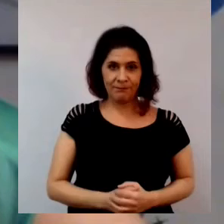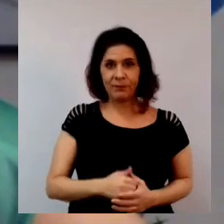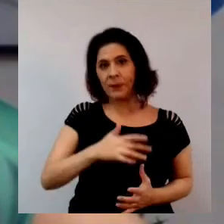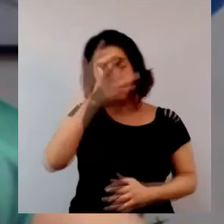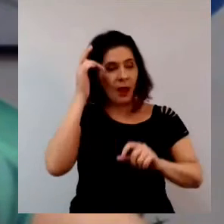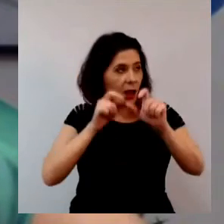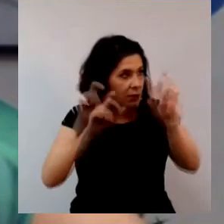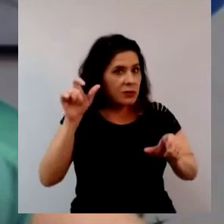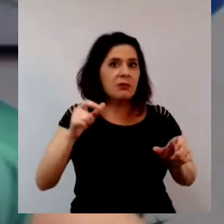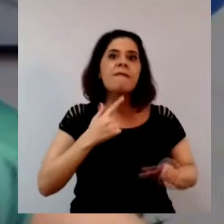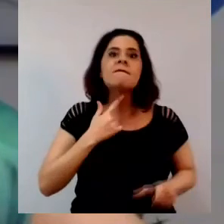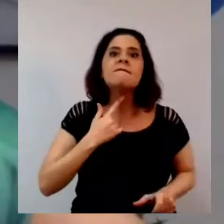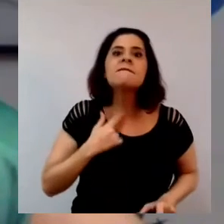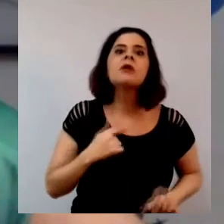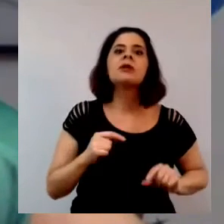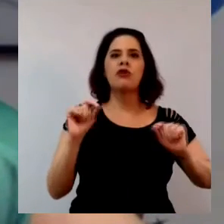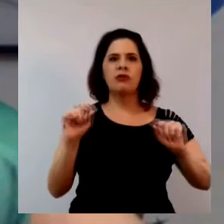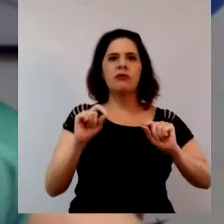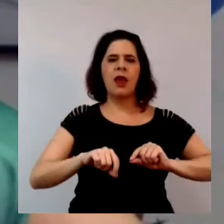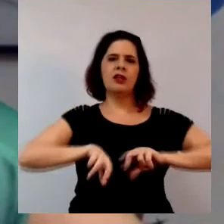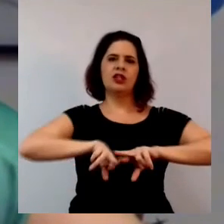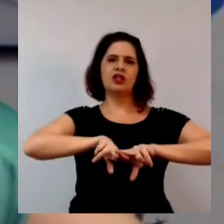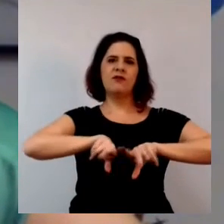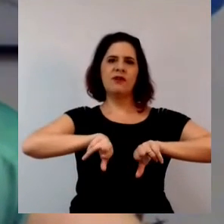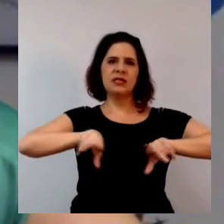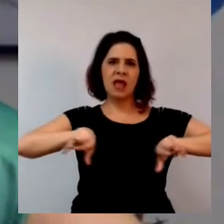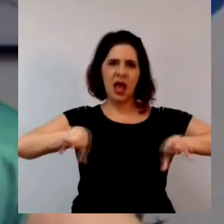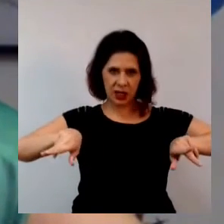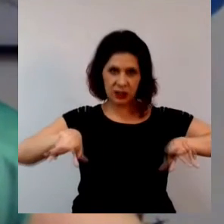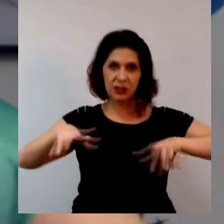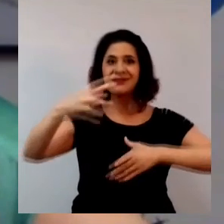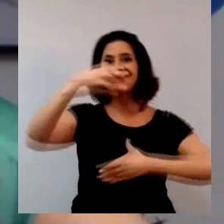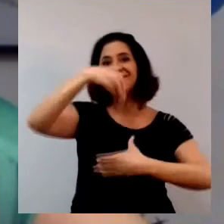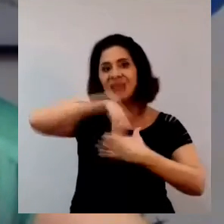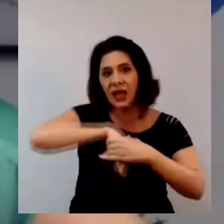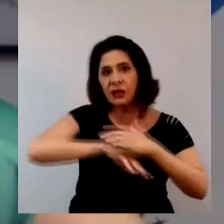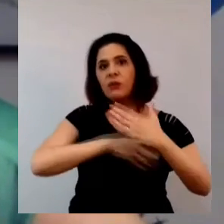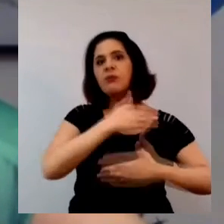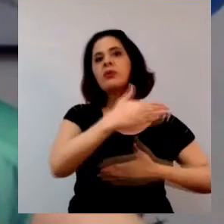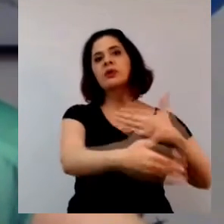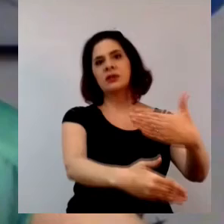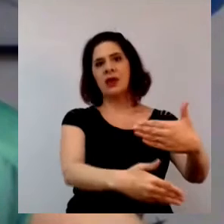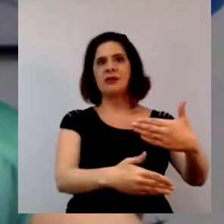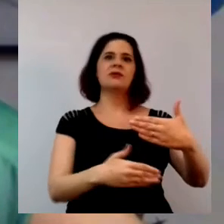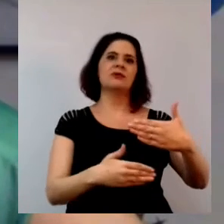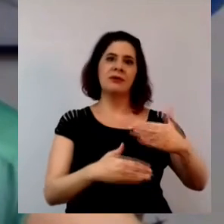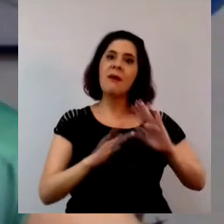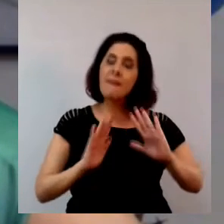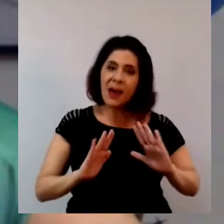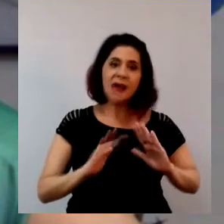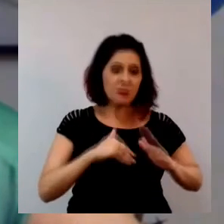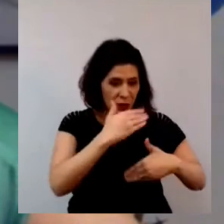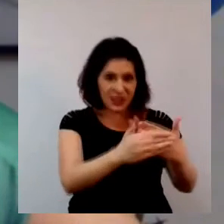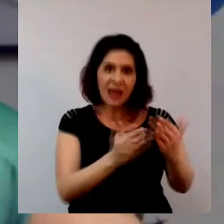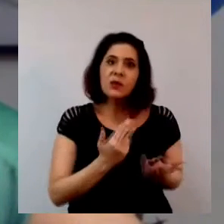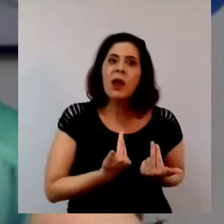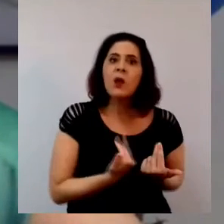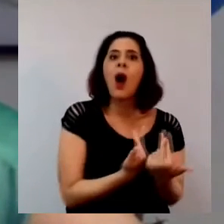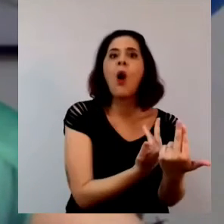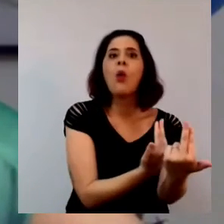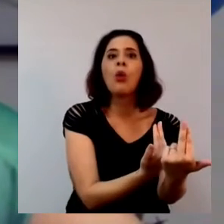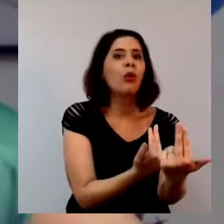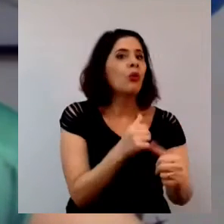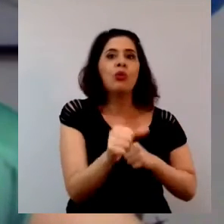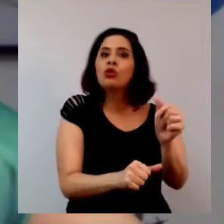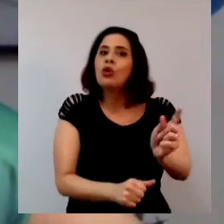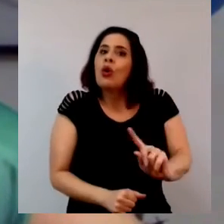dita diversidade dentro dos processos de sempre. E o que a gente precisa mesmo é mudar os